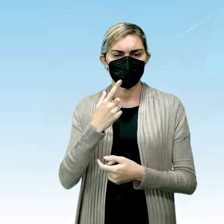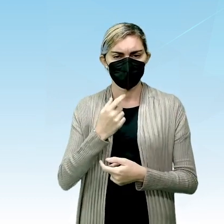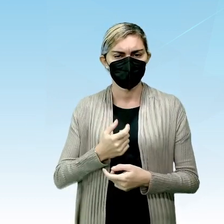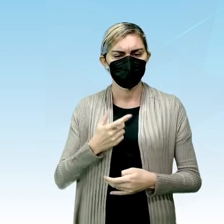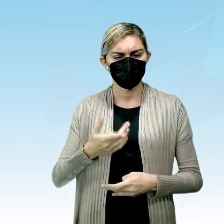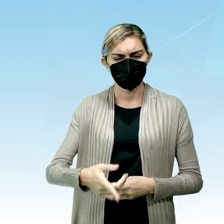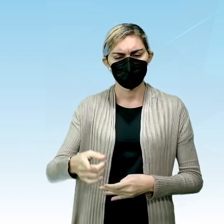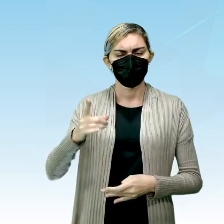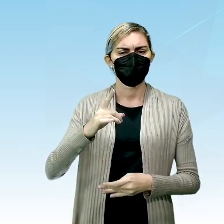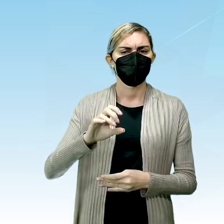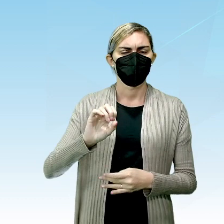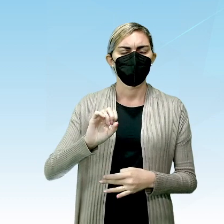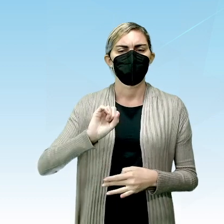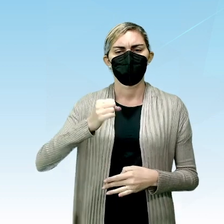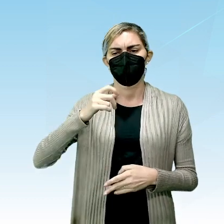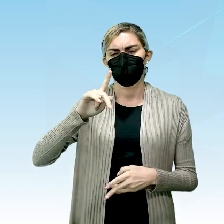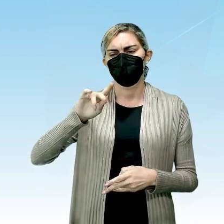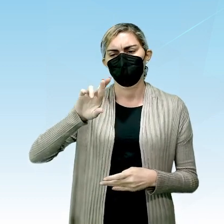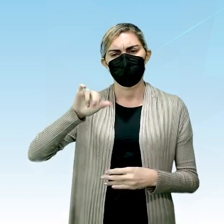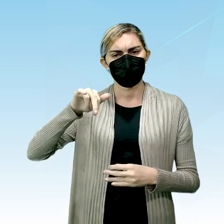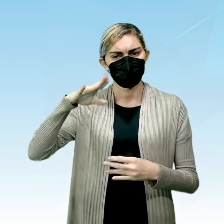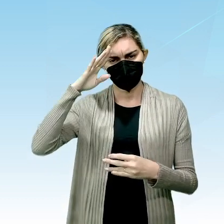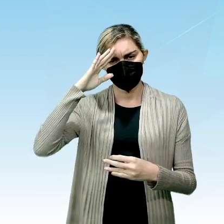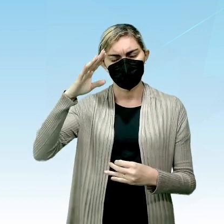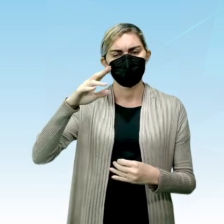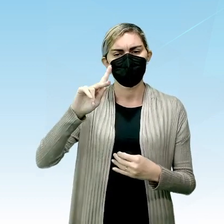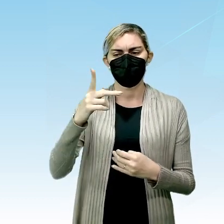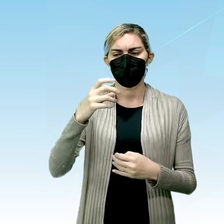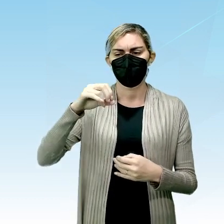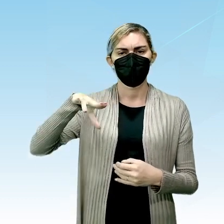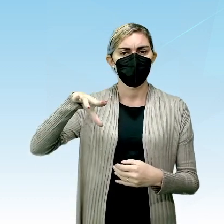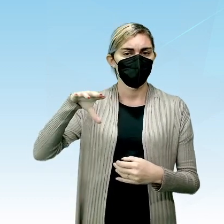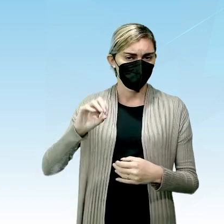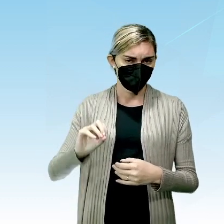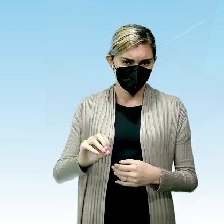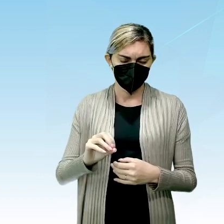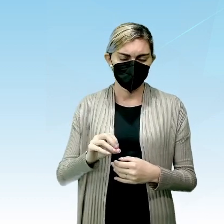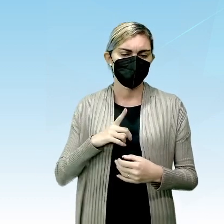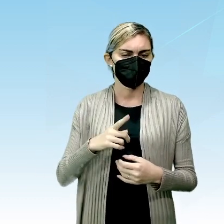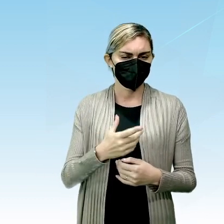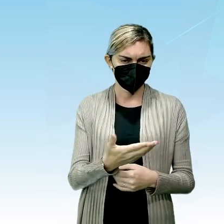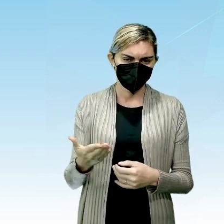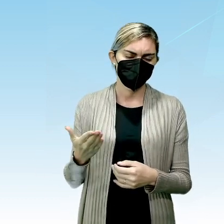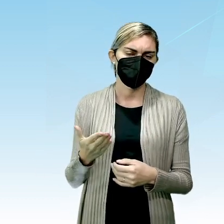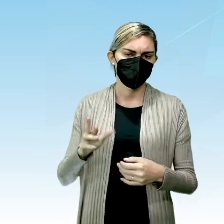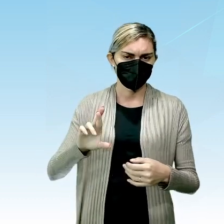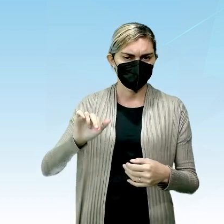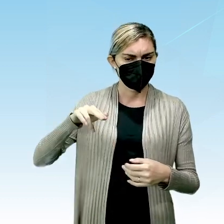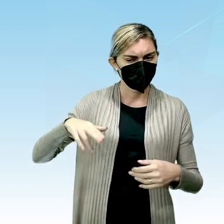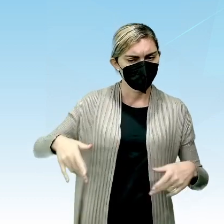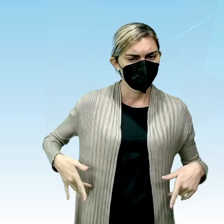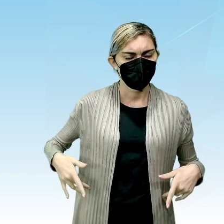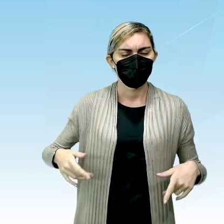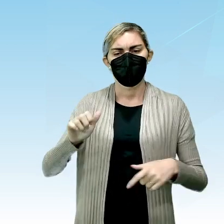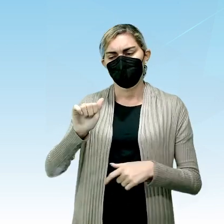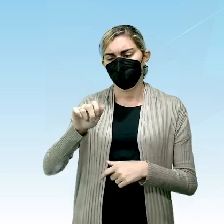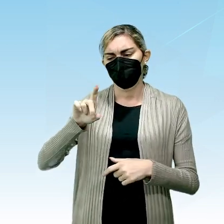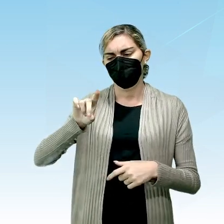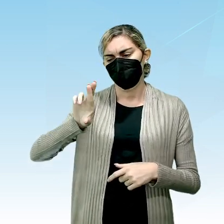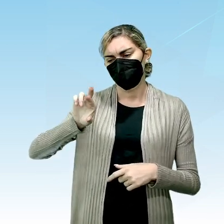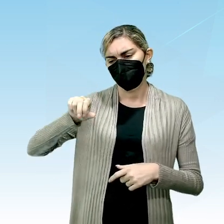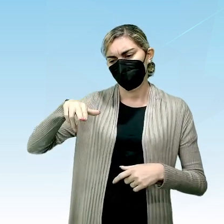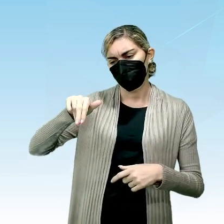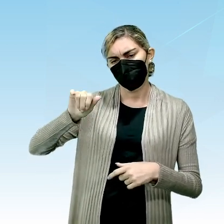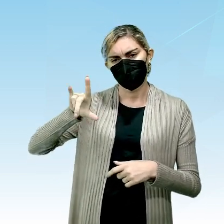nas suprarrenais, um dos principais hormônios que é produzido pela suprarrenal é a adrenalina, que